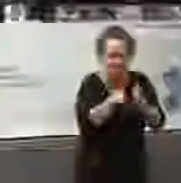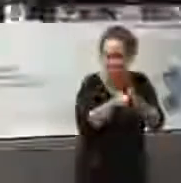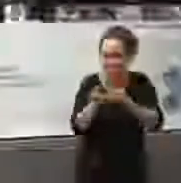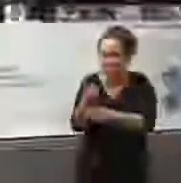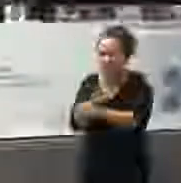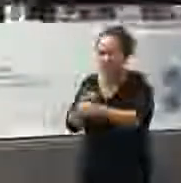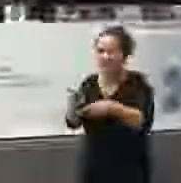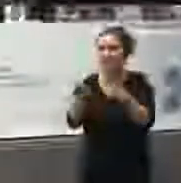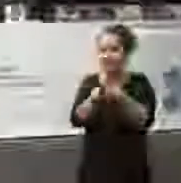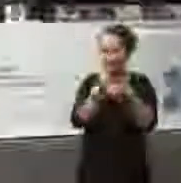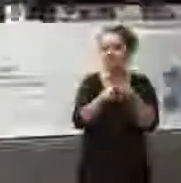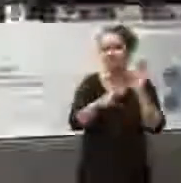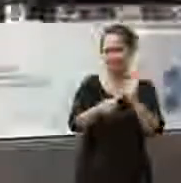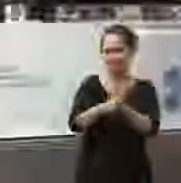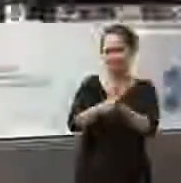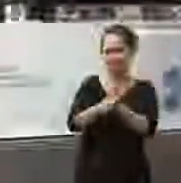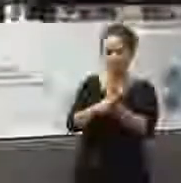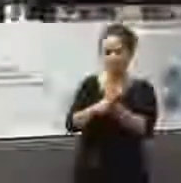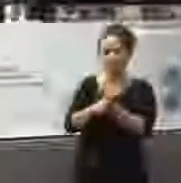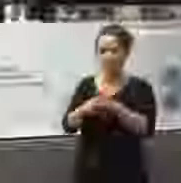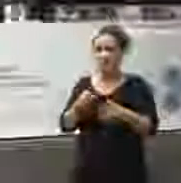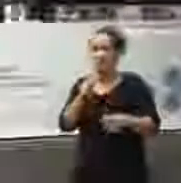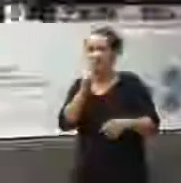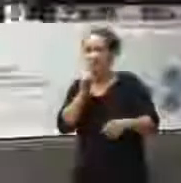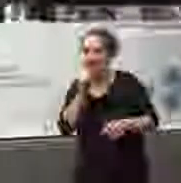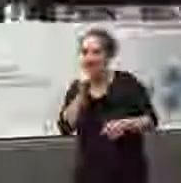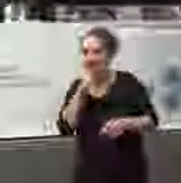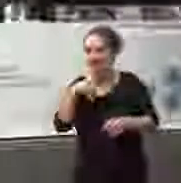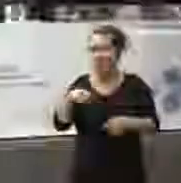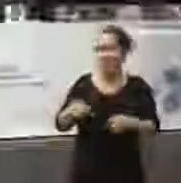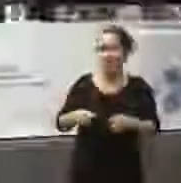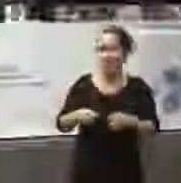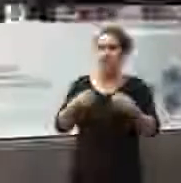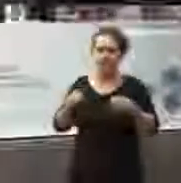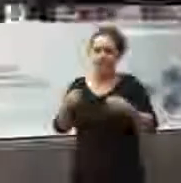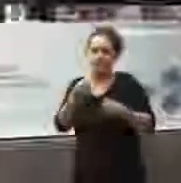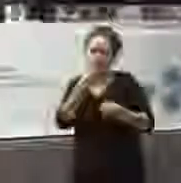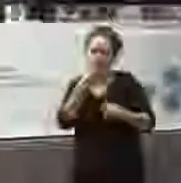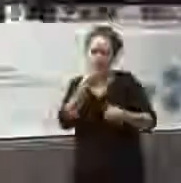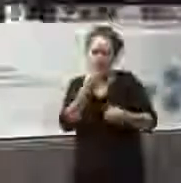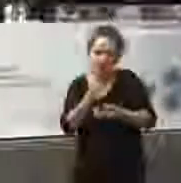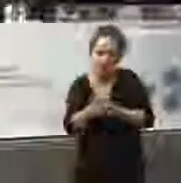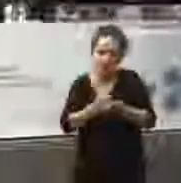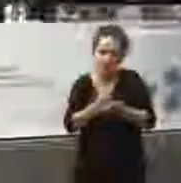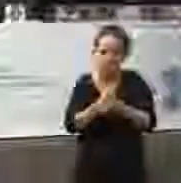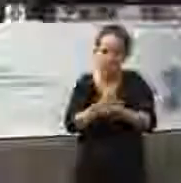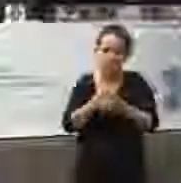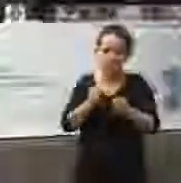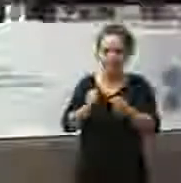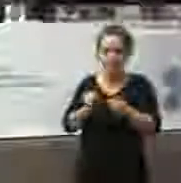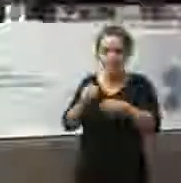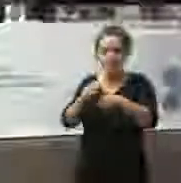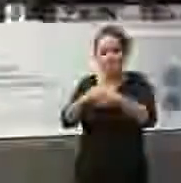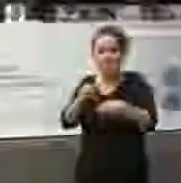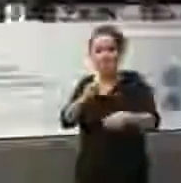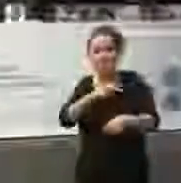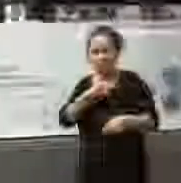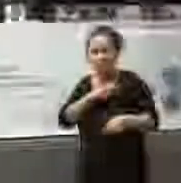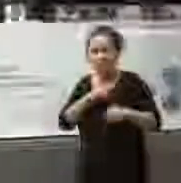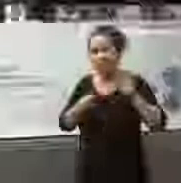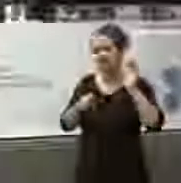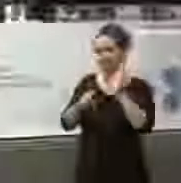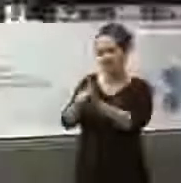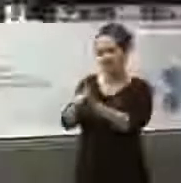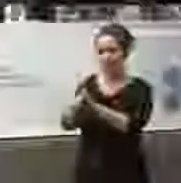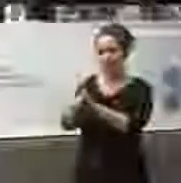que eventualmente estaria fisioterapia em vez de fazer cirurgia ou até buscaria o setor privado havendo